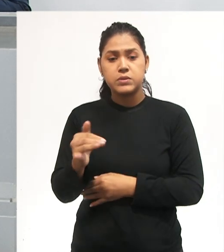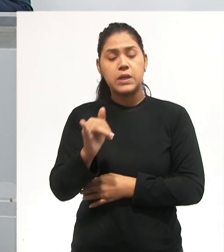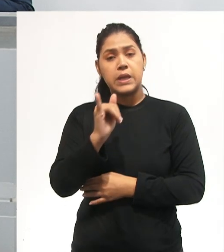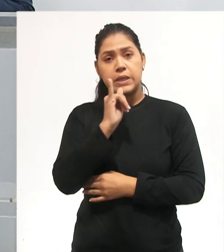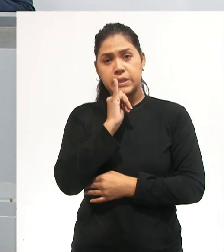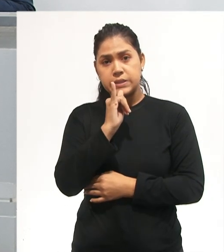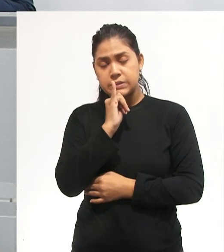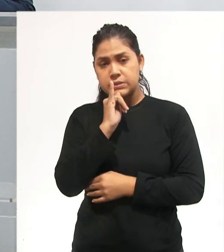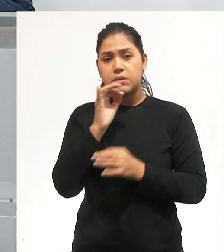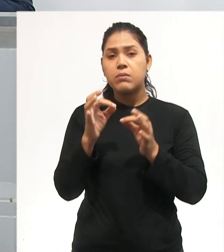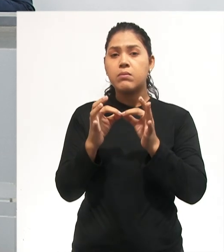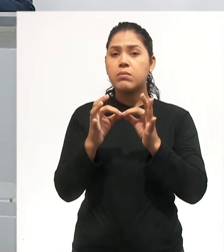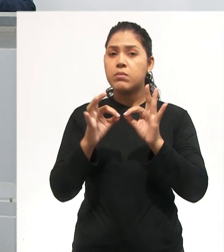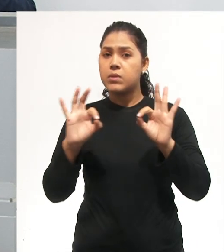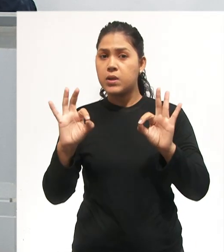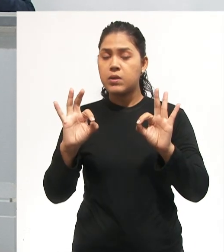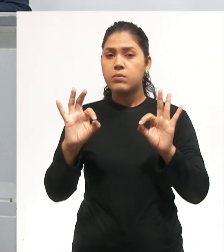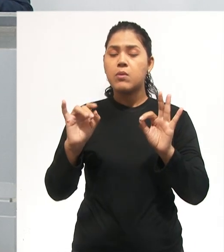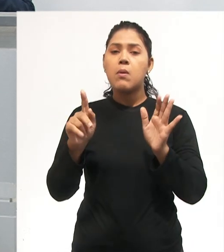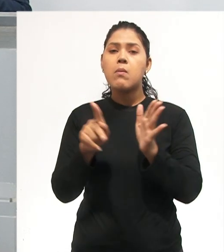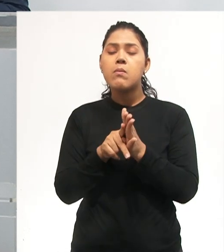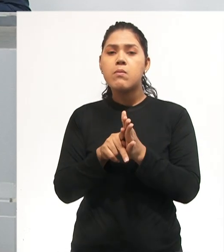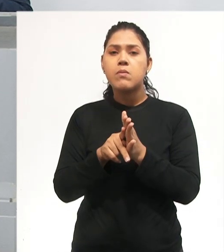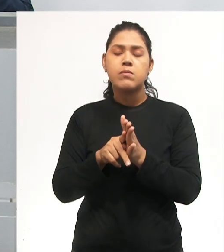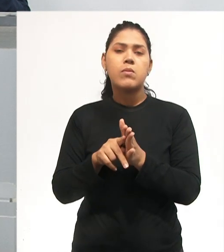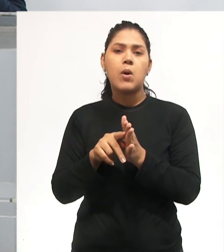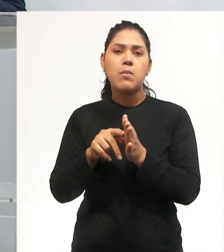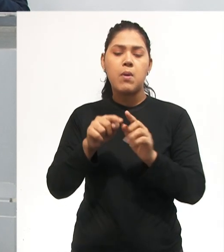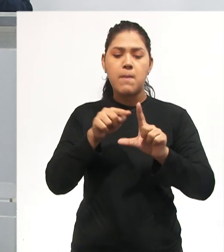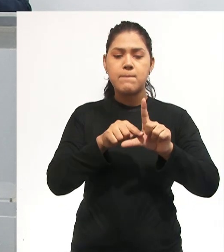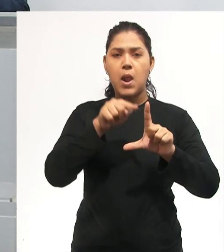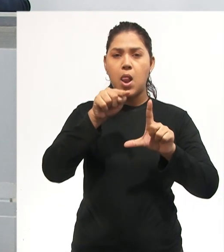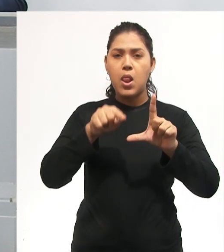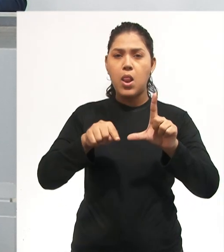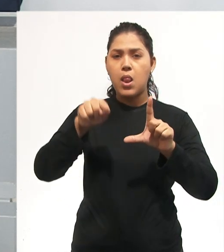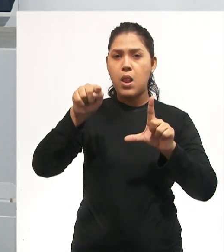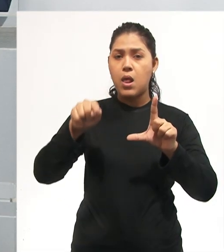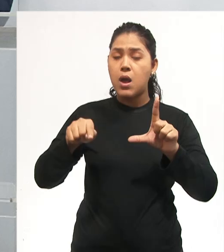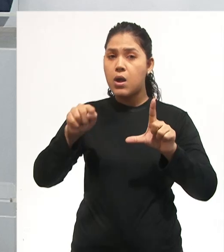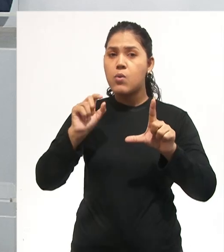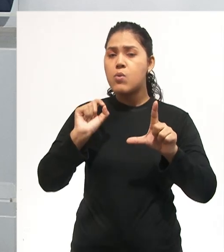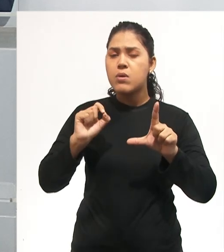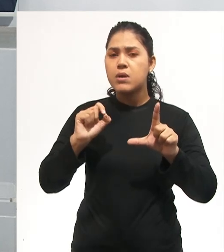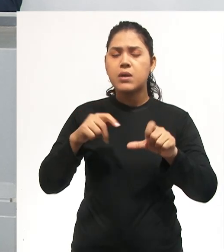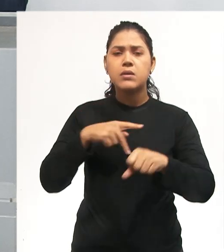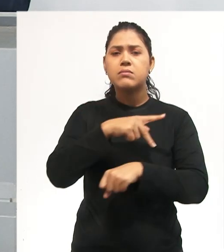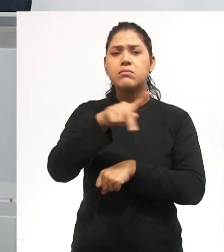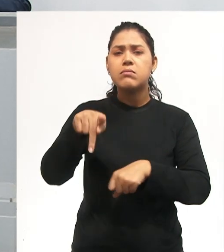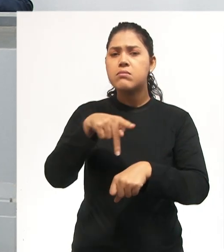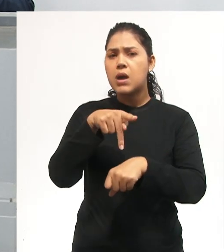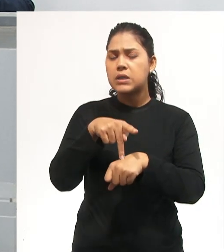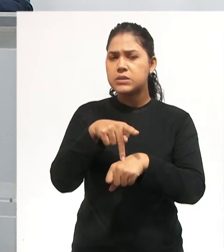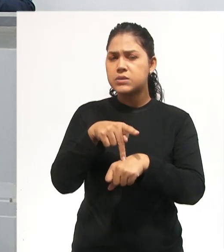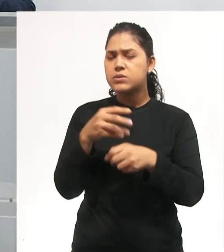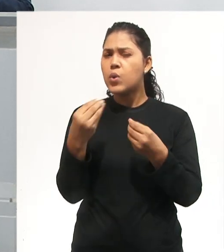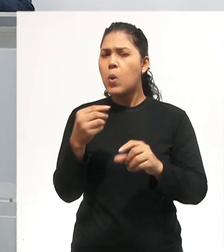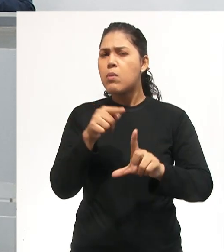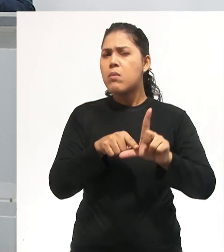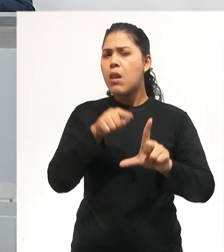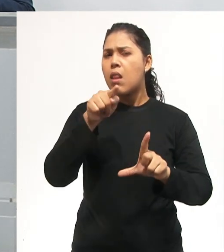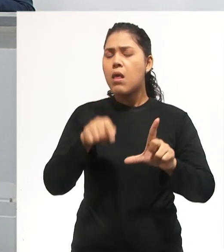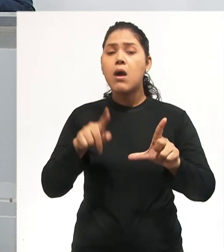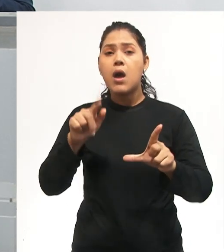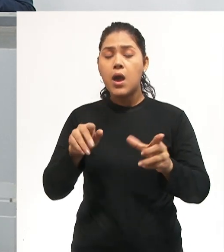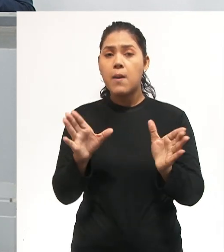Global Innovation Index é um índice mundial que analisa o quão inovadores são os países. Tá? E normalmente os países que estão